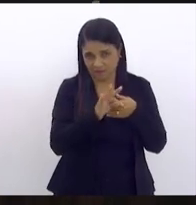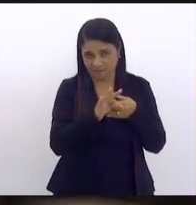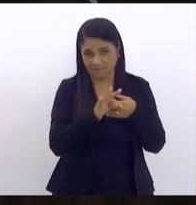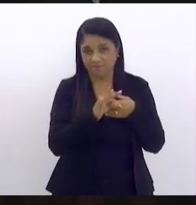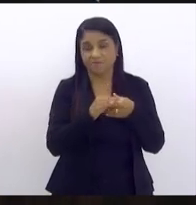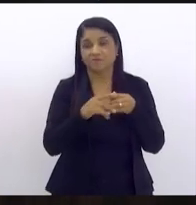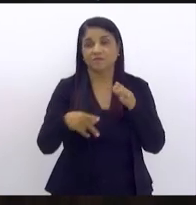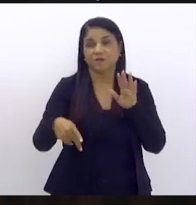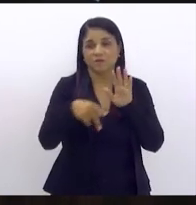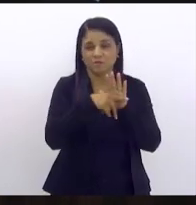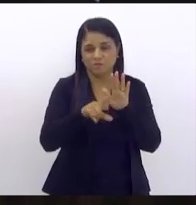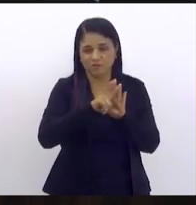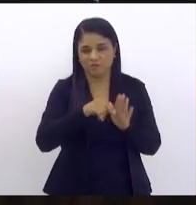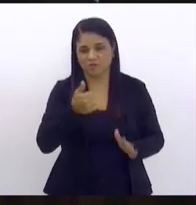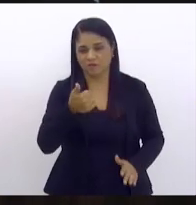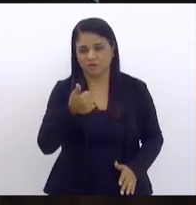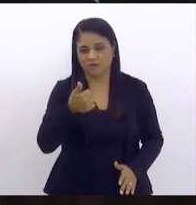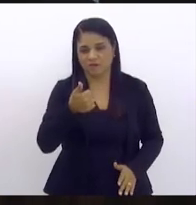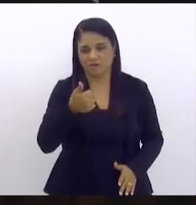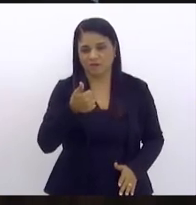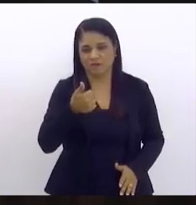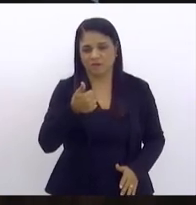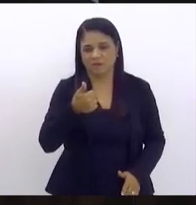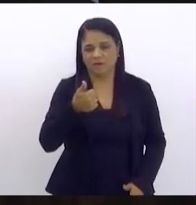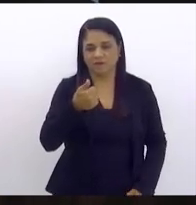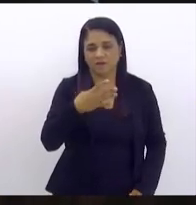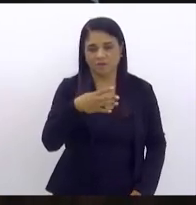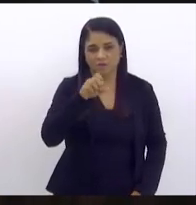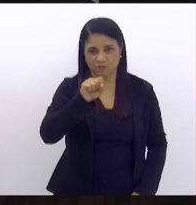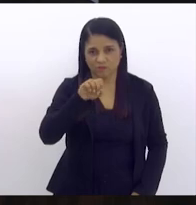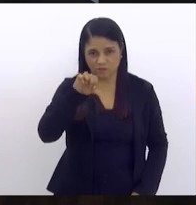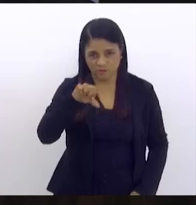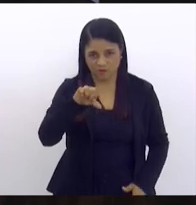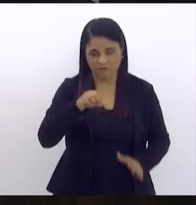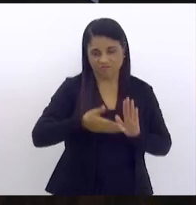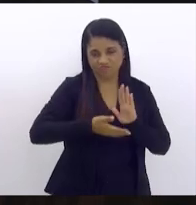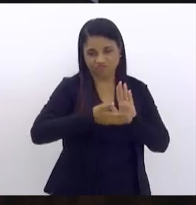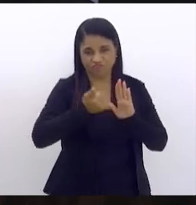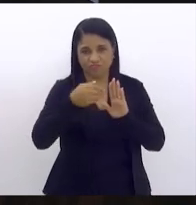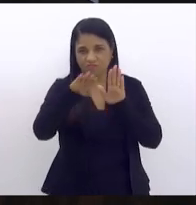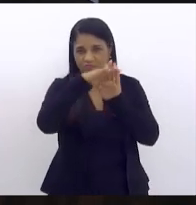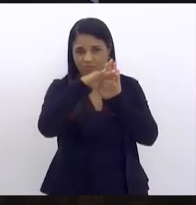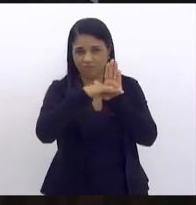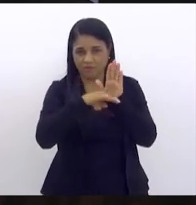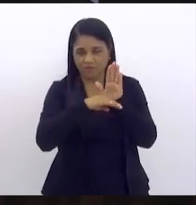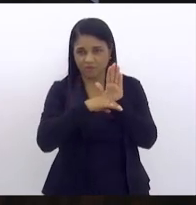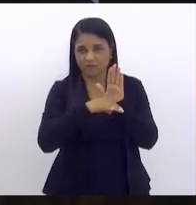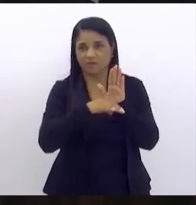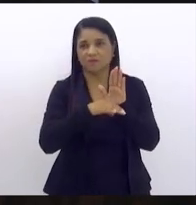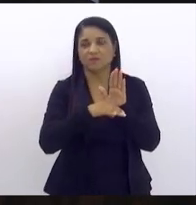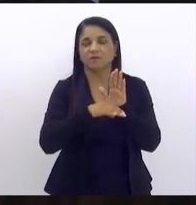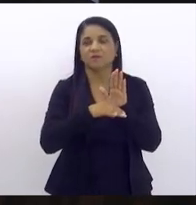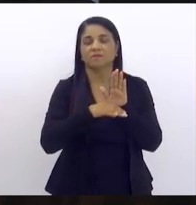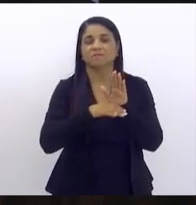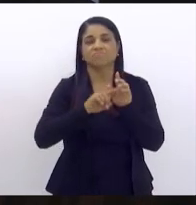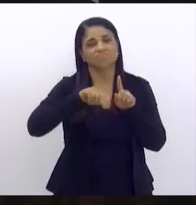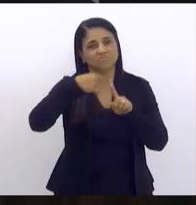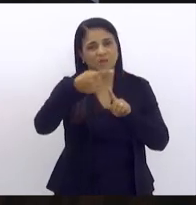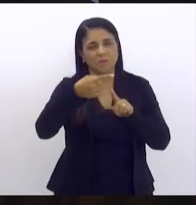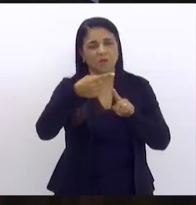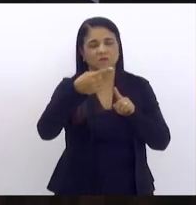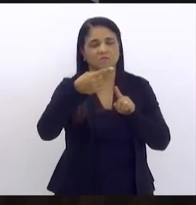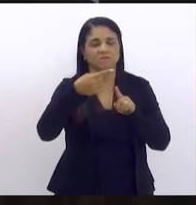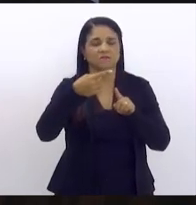nosso projeto 1489, vou tirar de pauta do nosso projeto Brasão aqui com nossos autores, tá? Para vir na próxima.